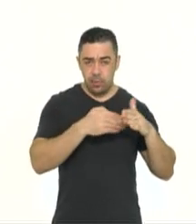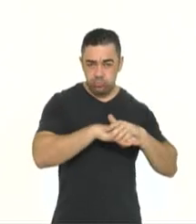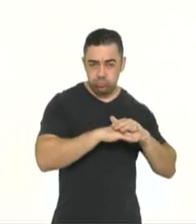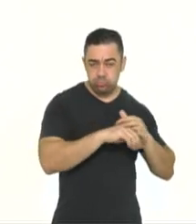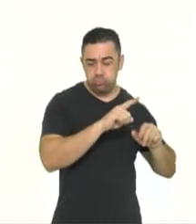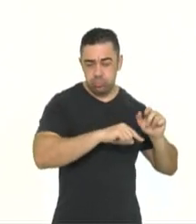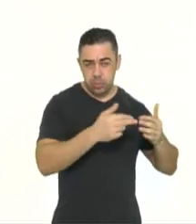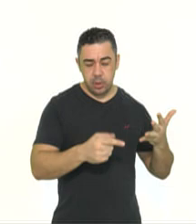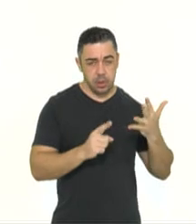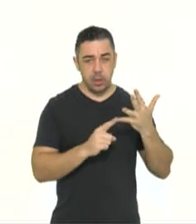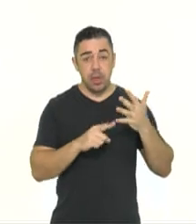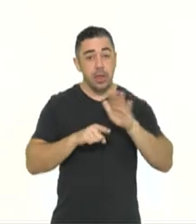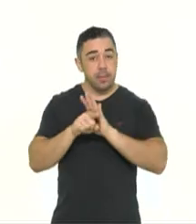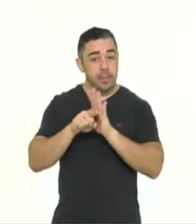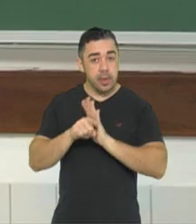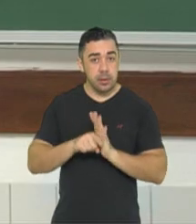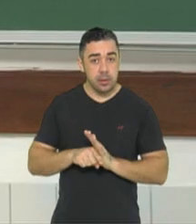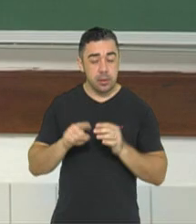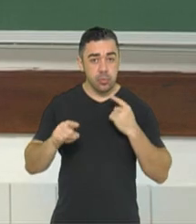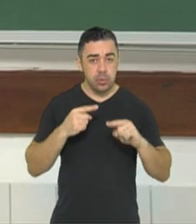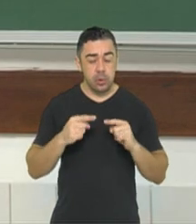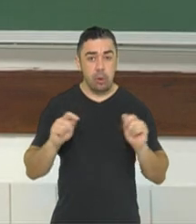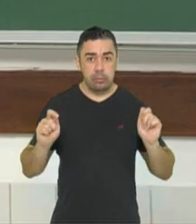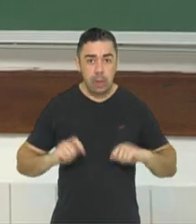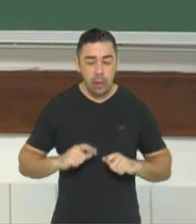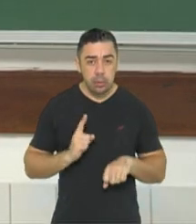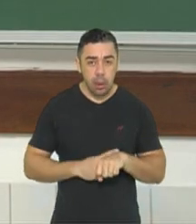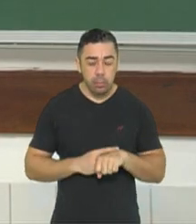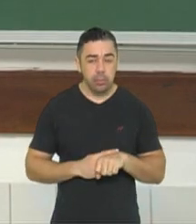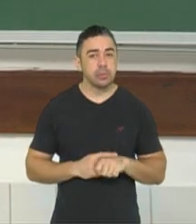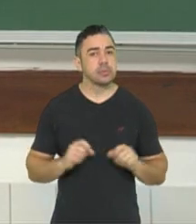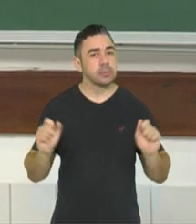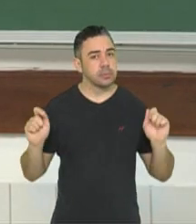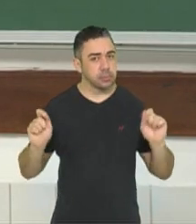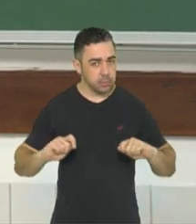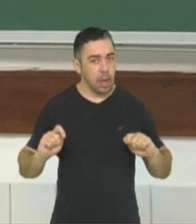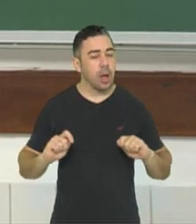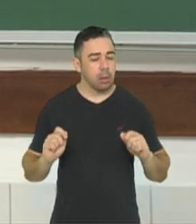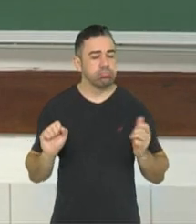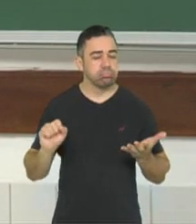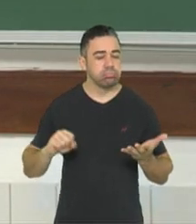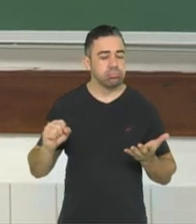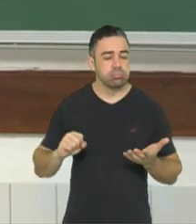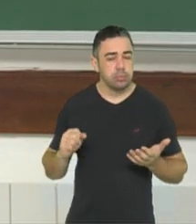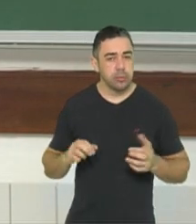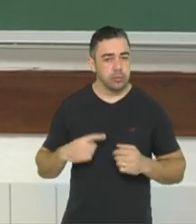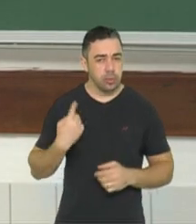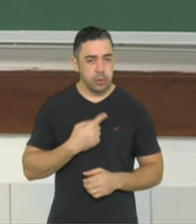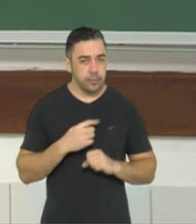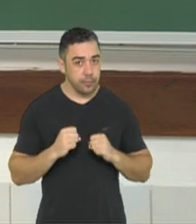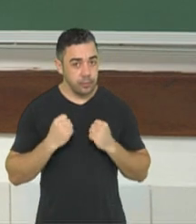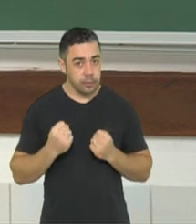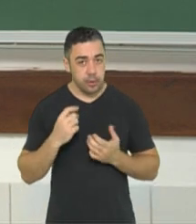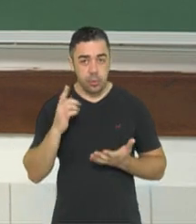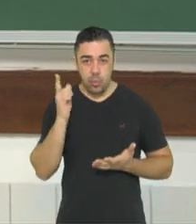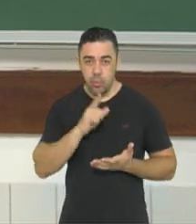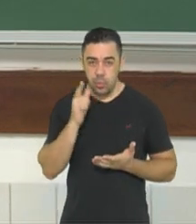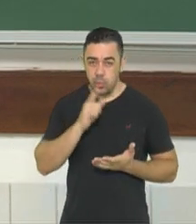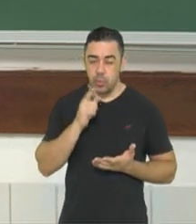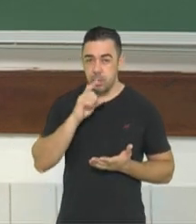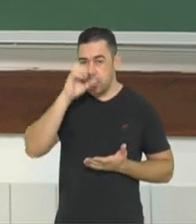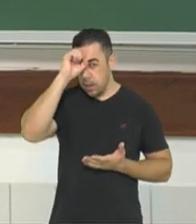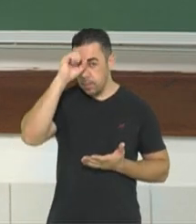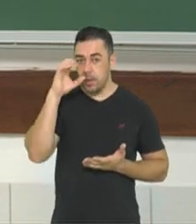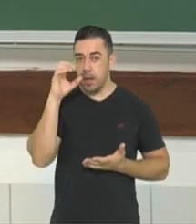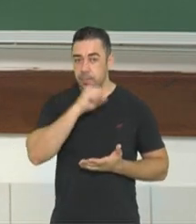pesquisa musical. Mas vai dar para falar disso tudo, professora? Eu espero que sim, né? Vamos nos esforçar lá para a gente conseguir